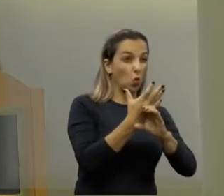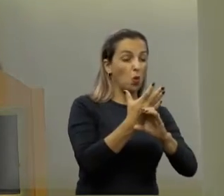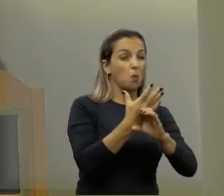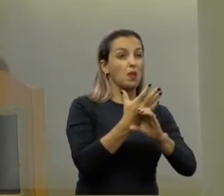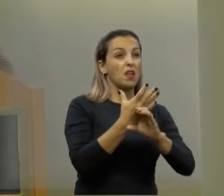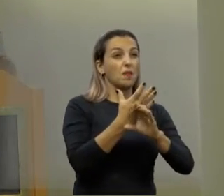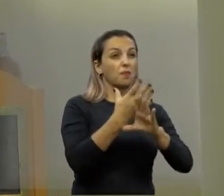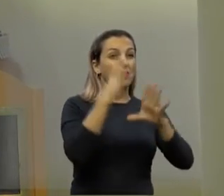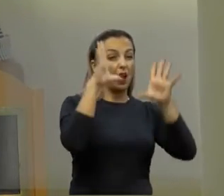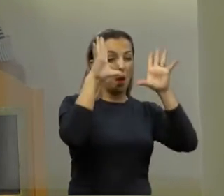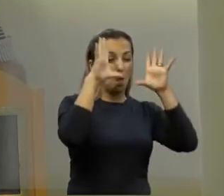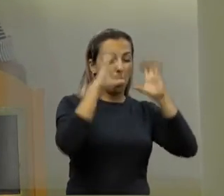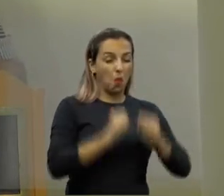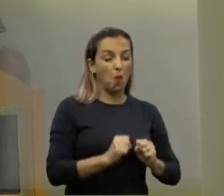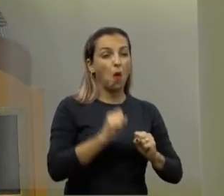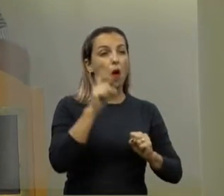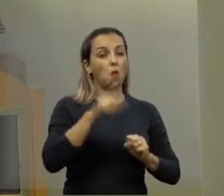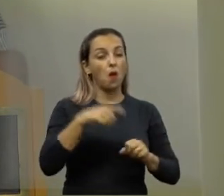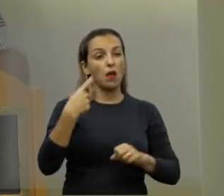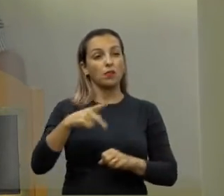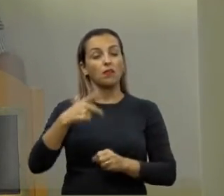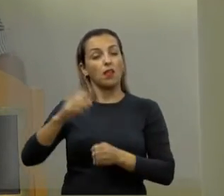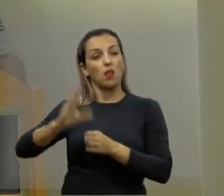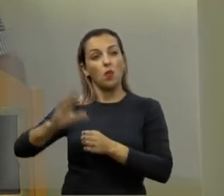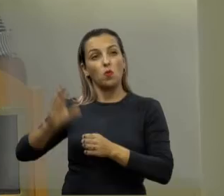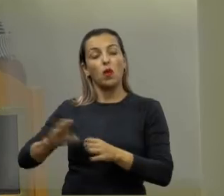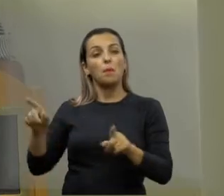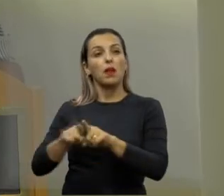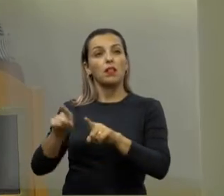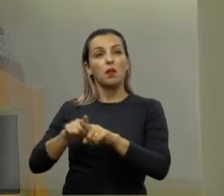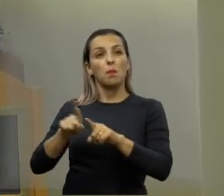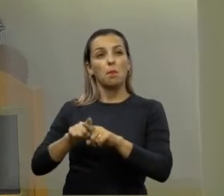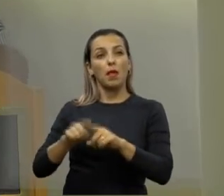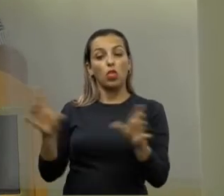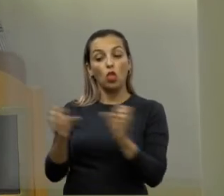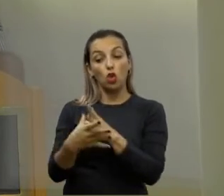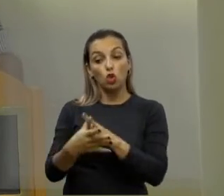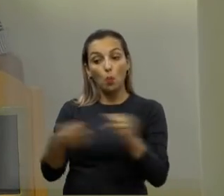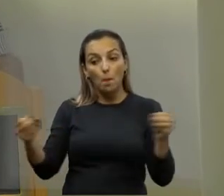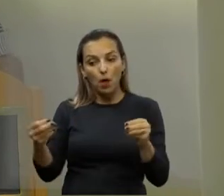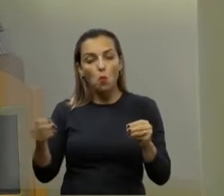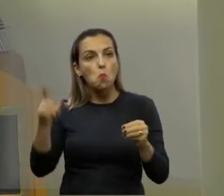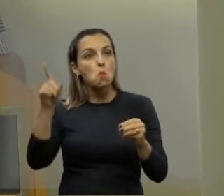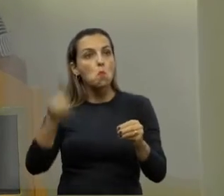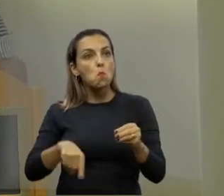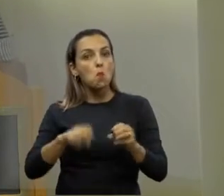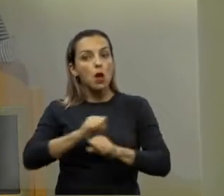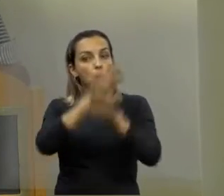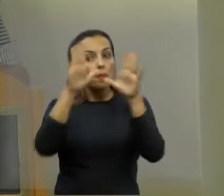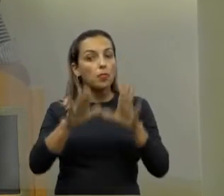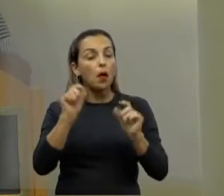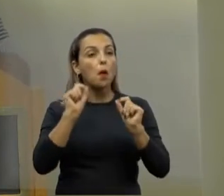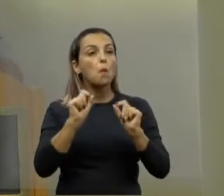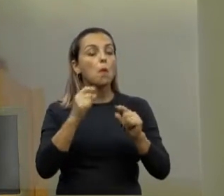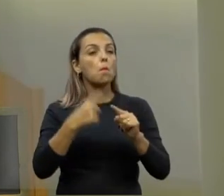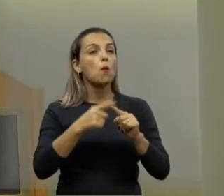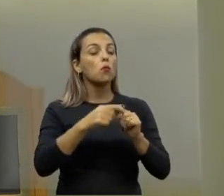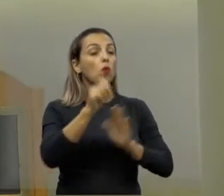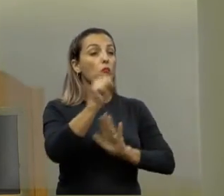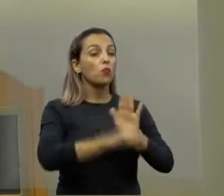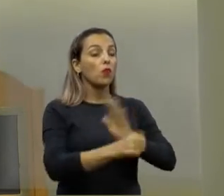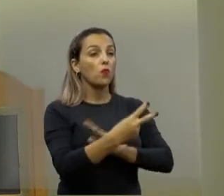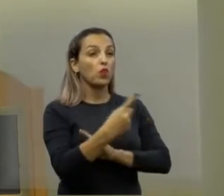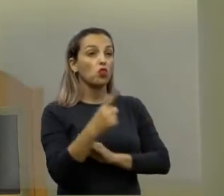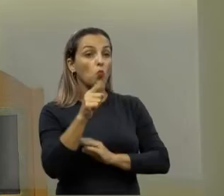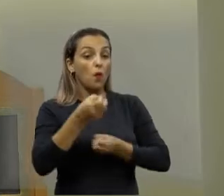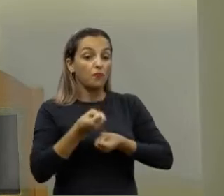e também é da Câmara Municipal de Araraquara foi derrubada seja rapidamente esclarecida porque no século 21 Presidente é o século da informação